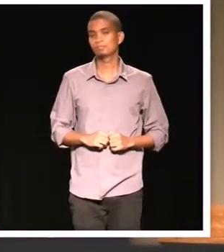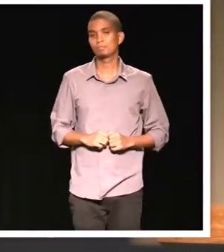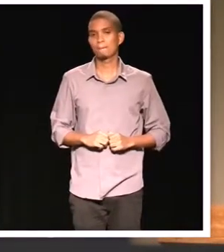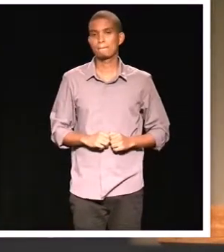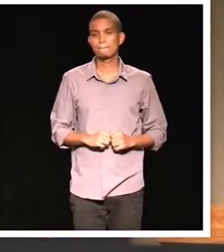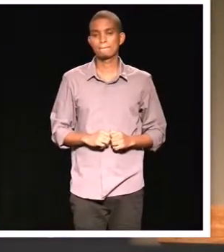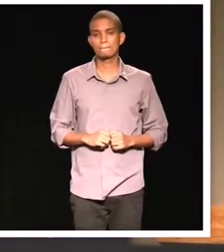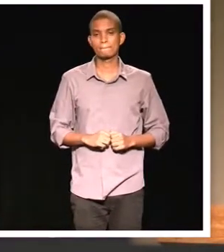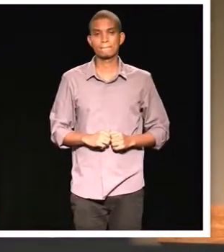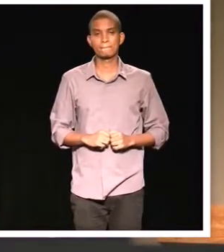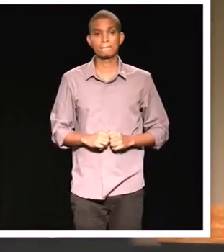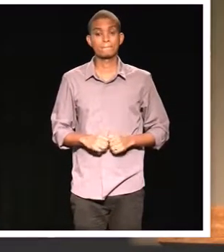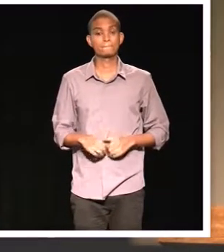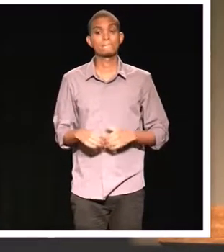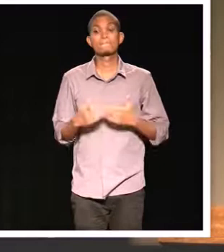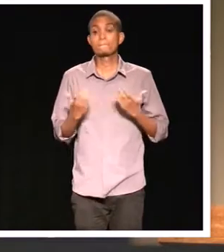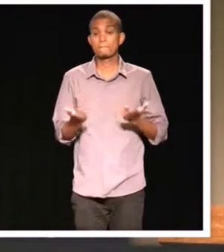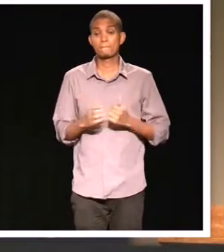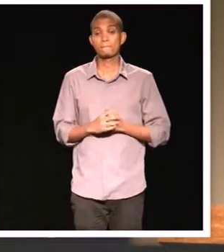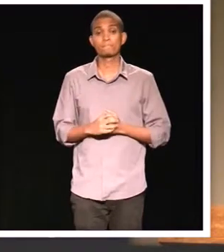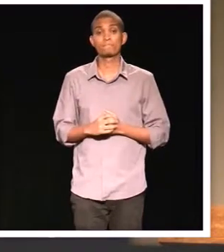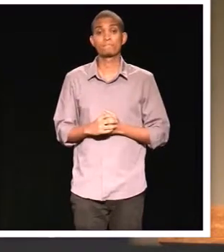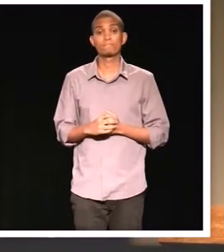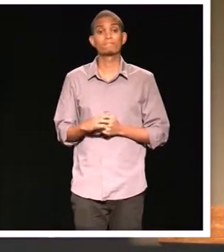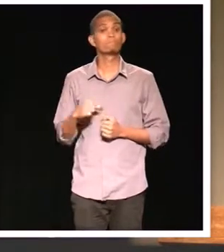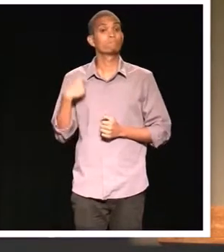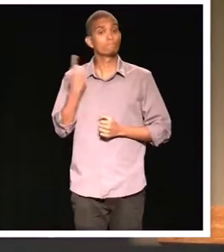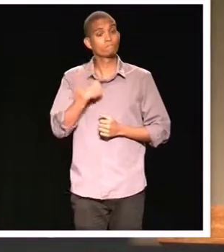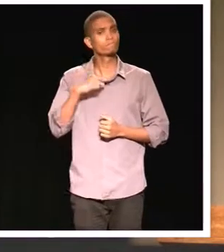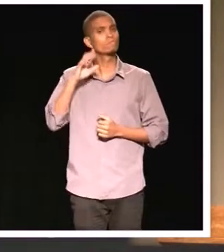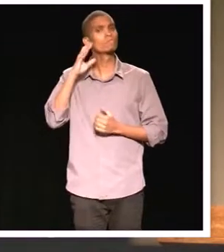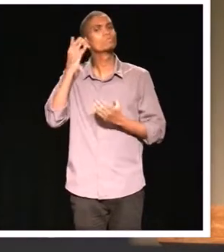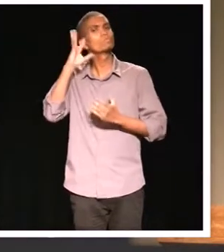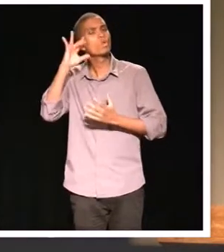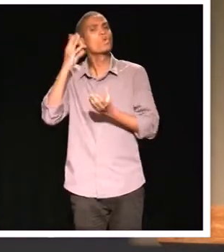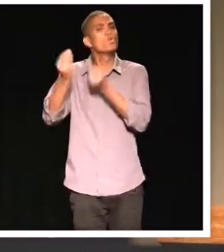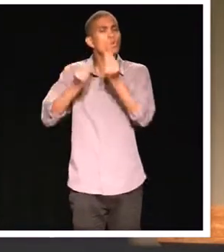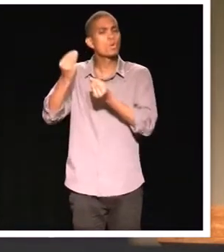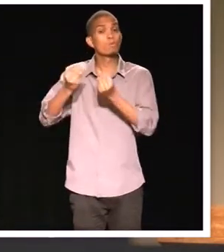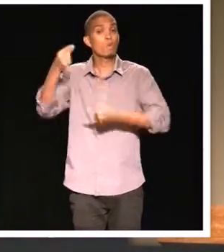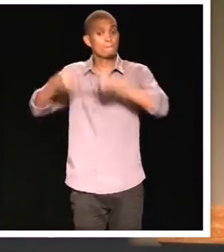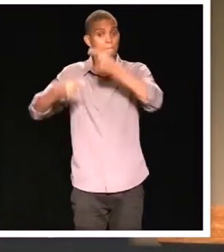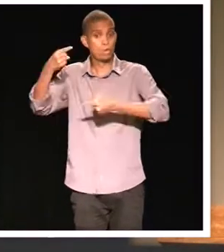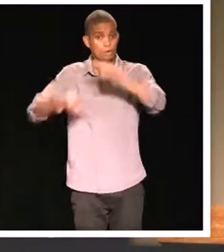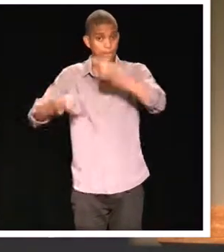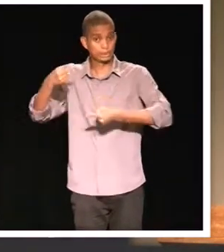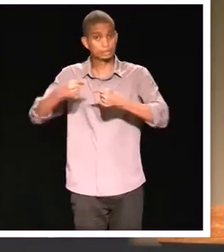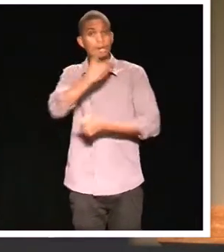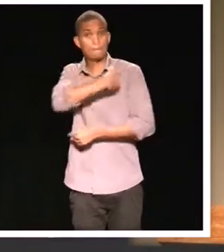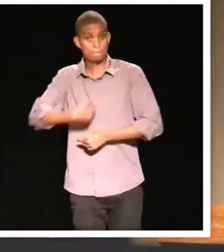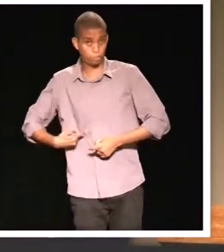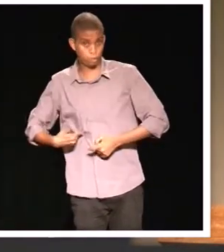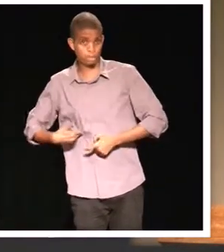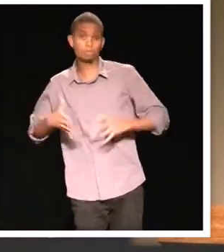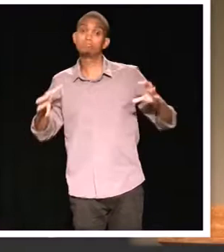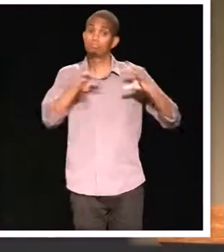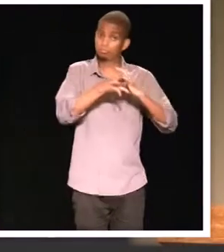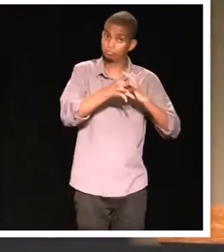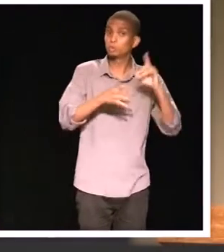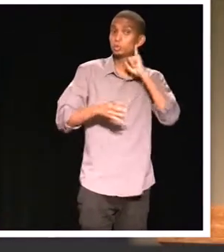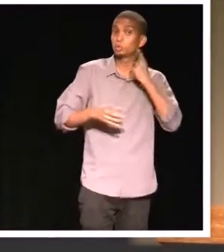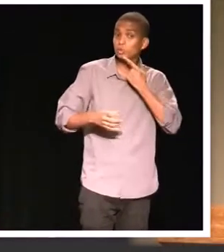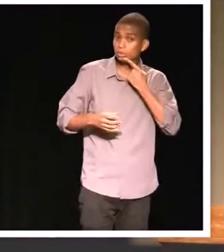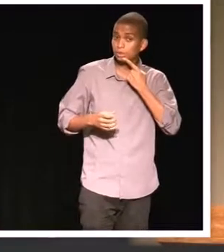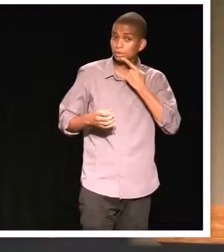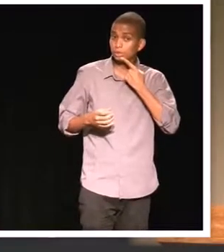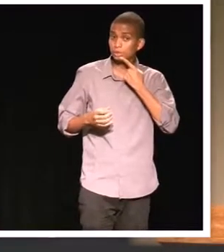Então, se nós considerarmos as políticas públicas ligadas à surdez, vamos encontrar que